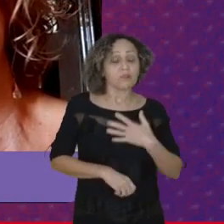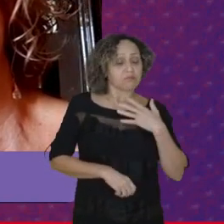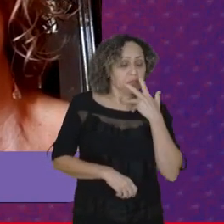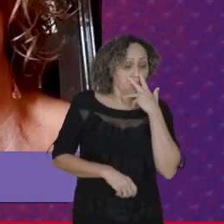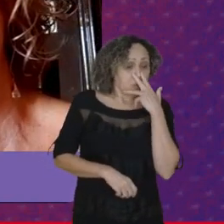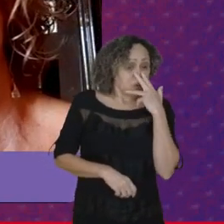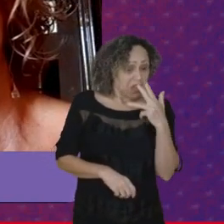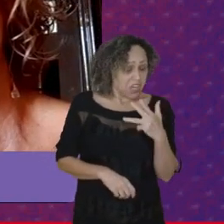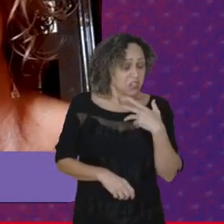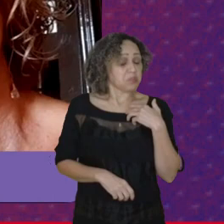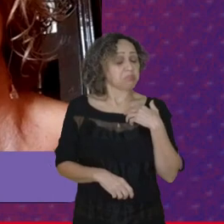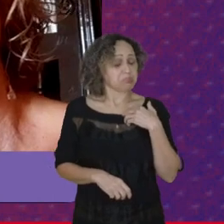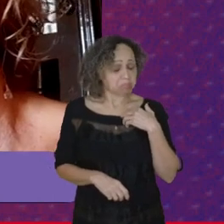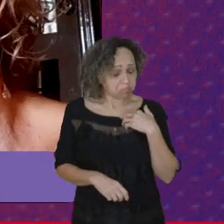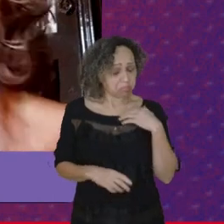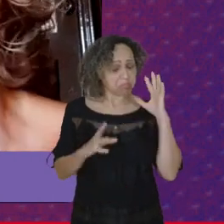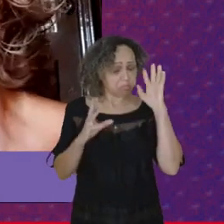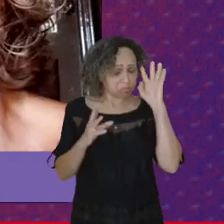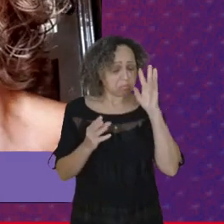Eu considero,